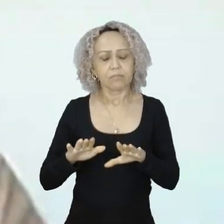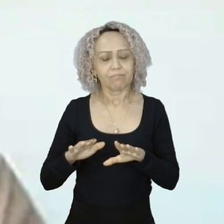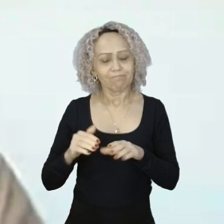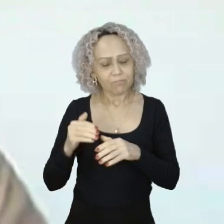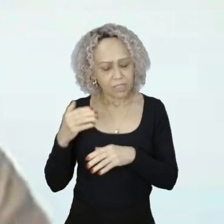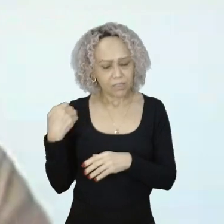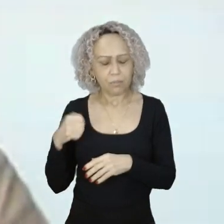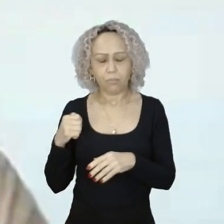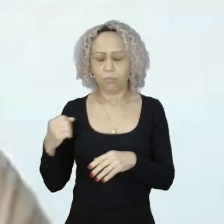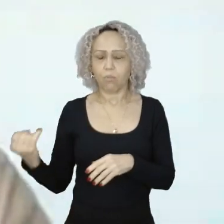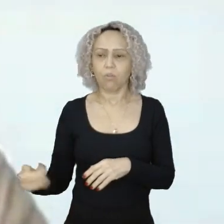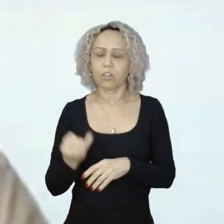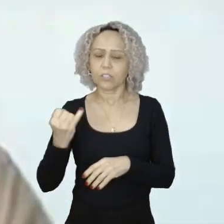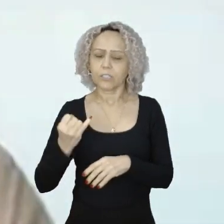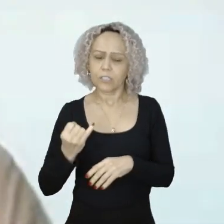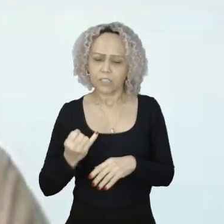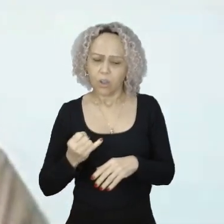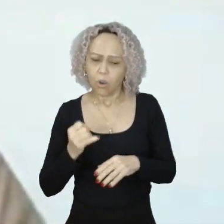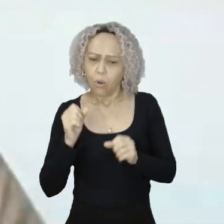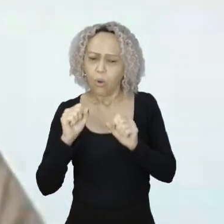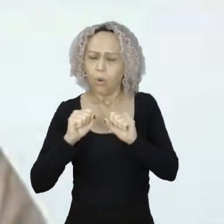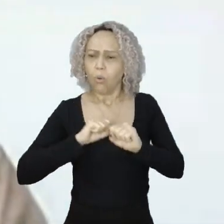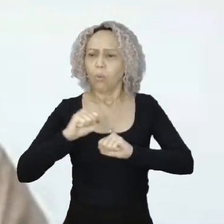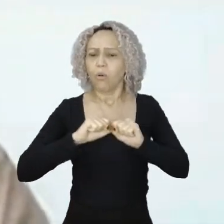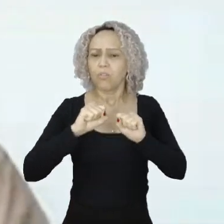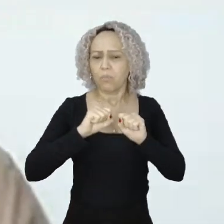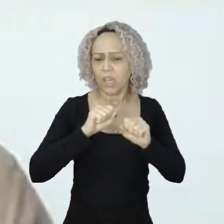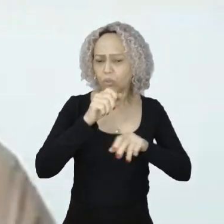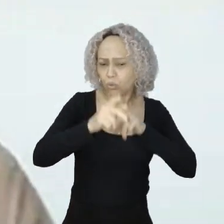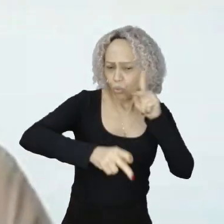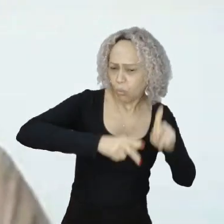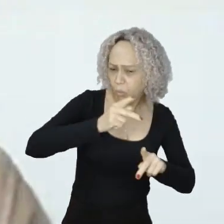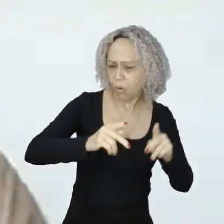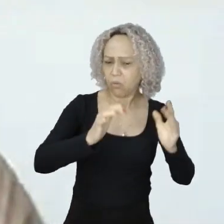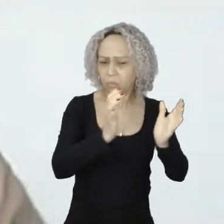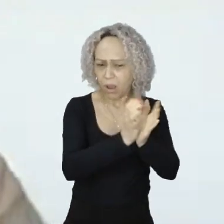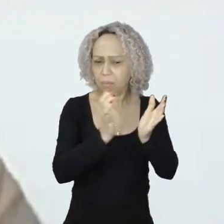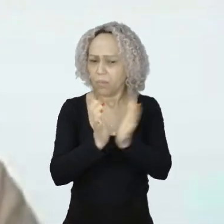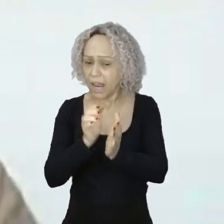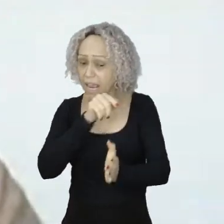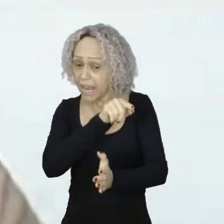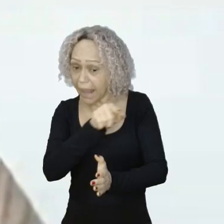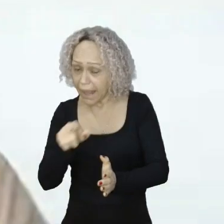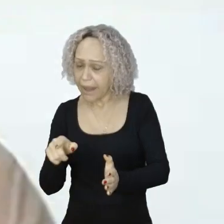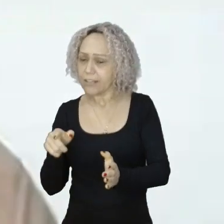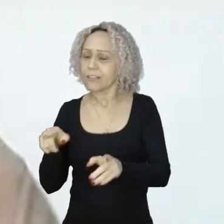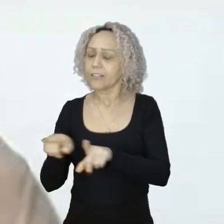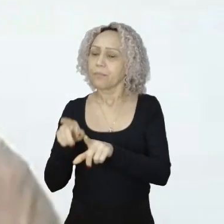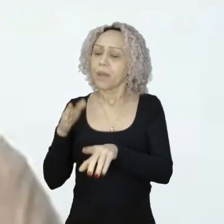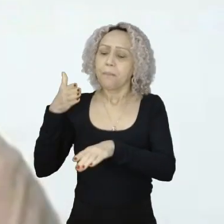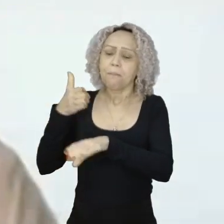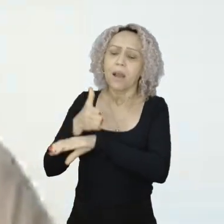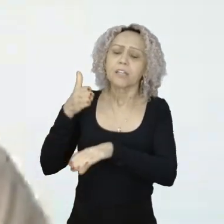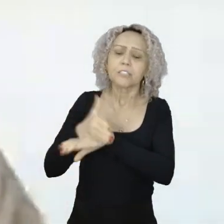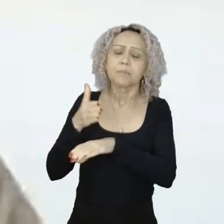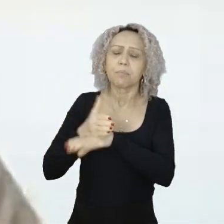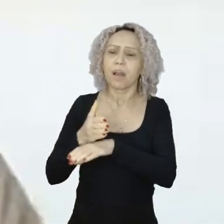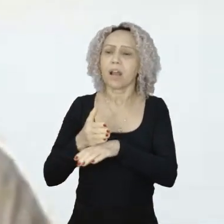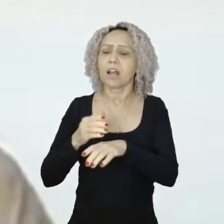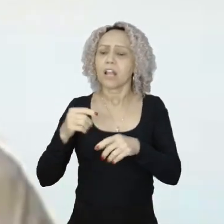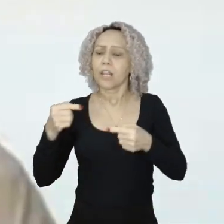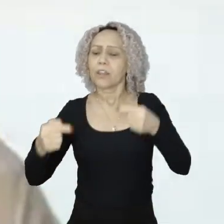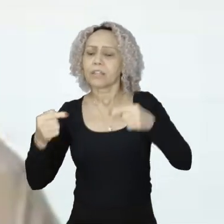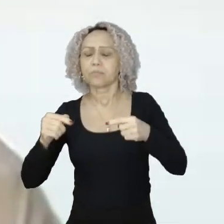fundamental engajar os movimentos populares na definição das políticas públicas, inclusive para não deixar o governo ficar